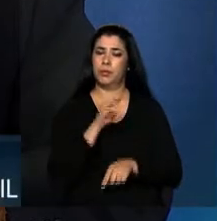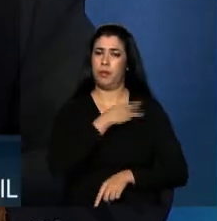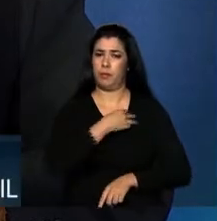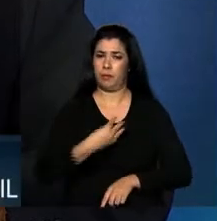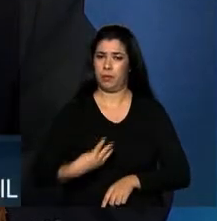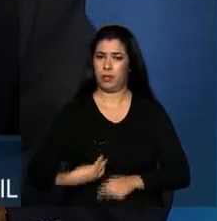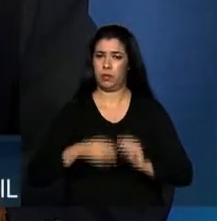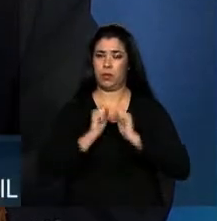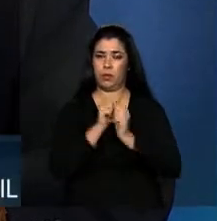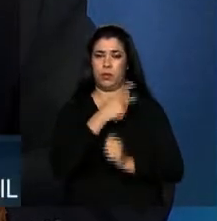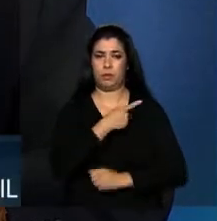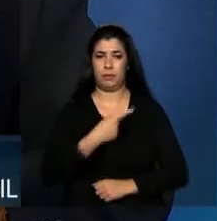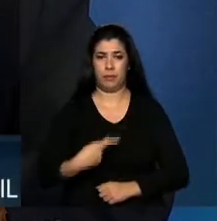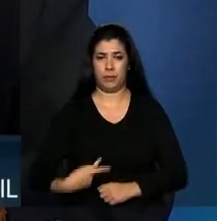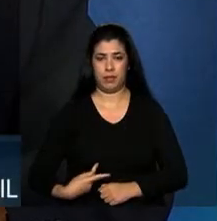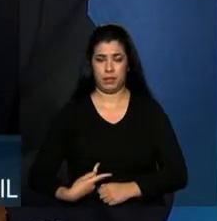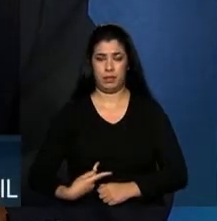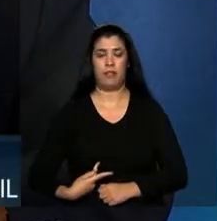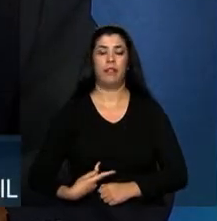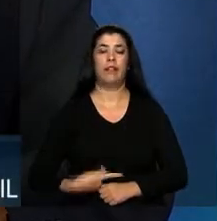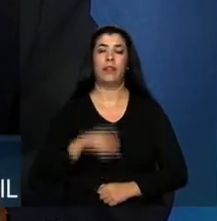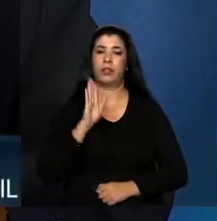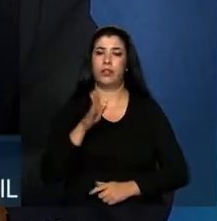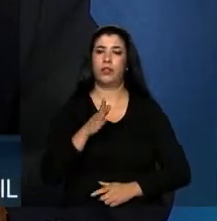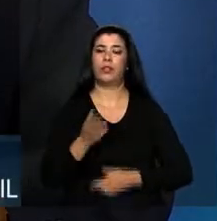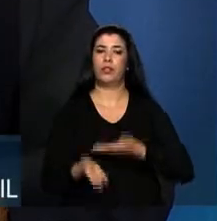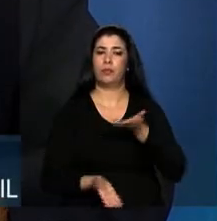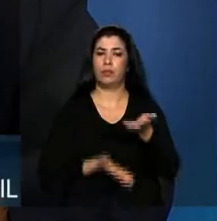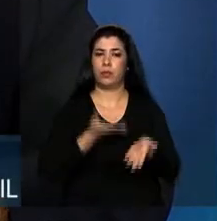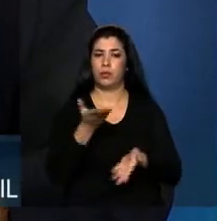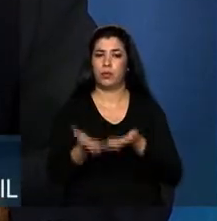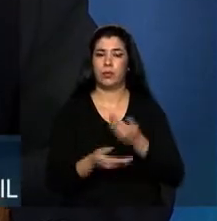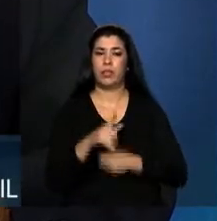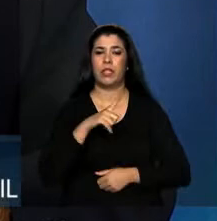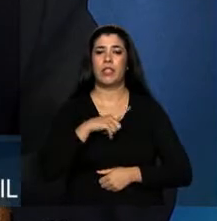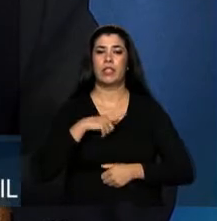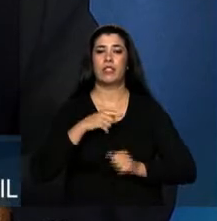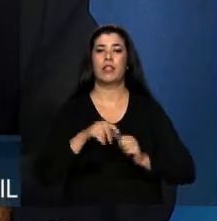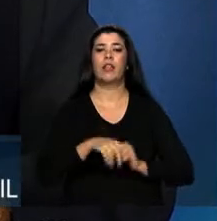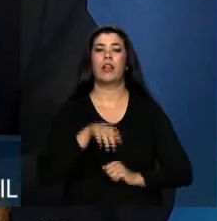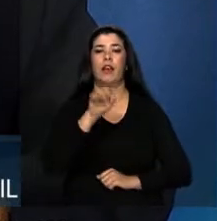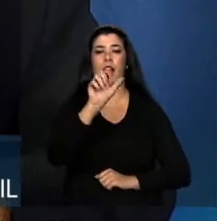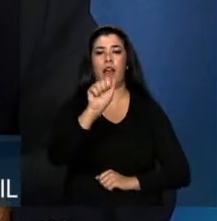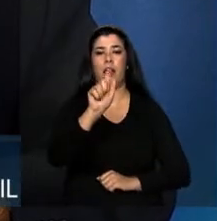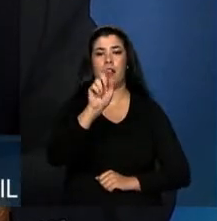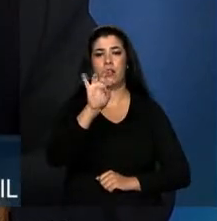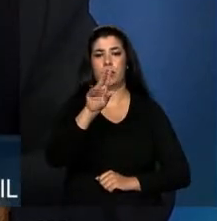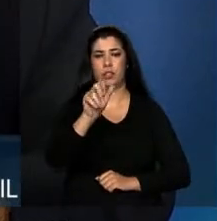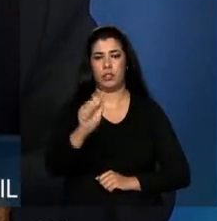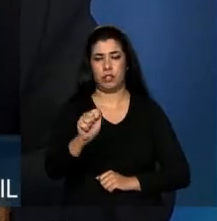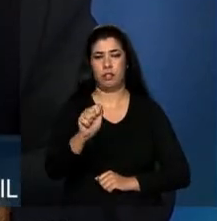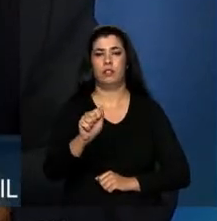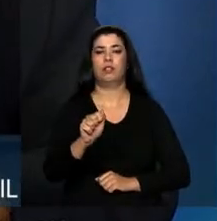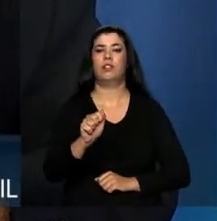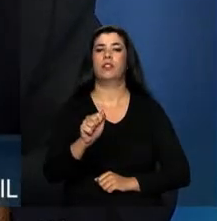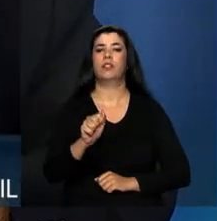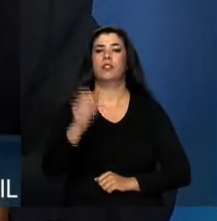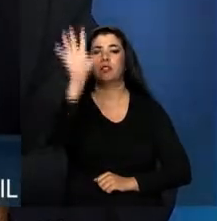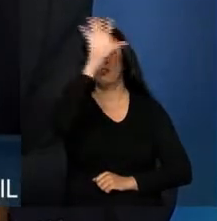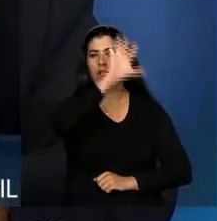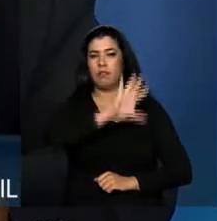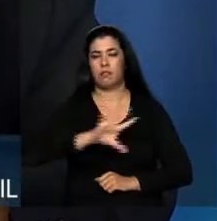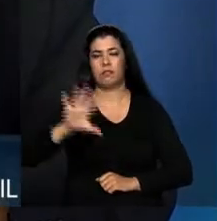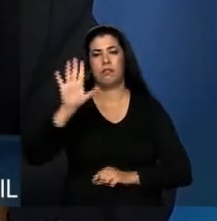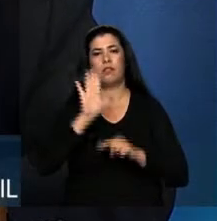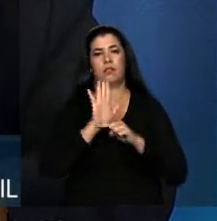governo coloque a rodar, por exemplo, a ANATER, que é a Agência Nacional de Assistência Técnica, já